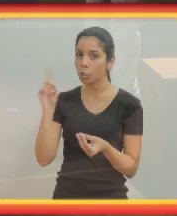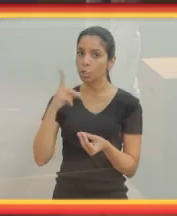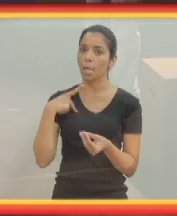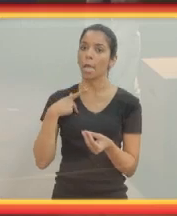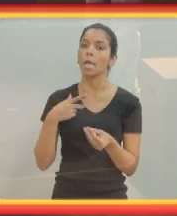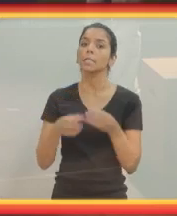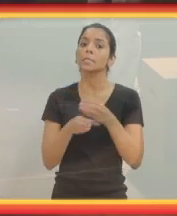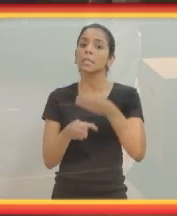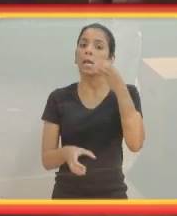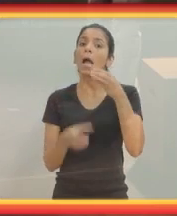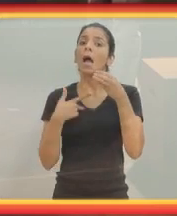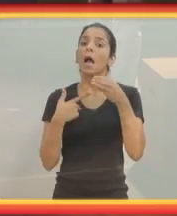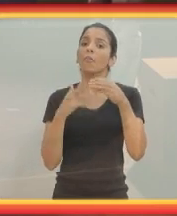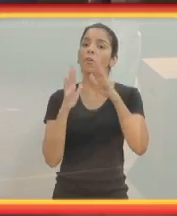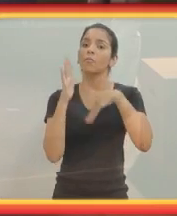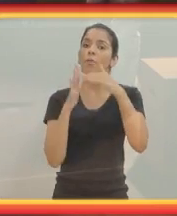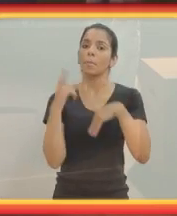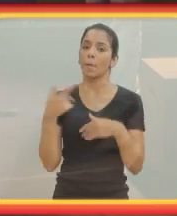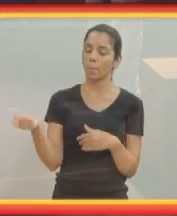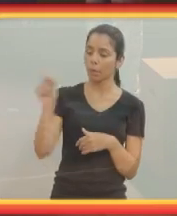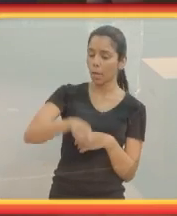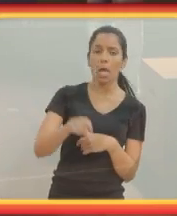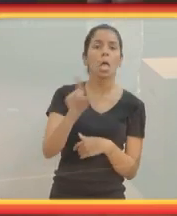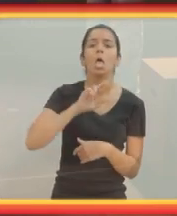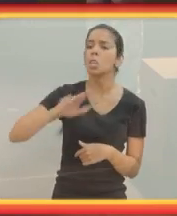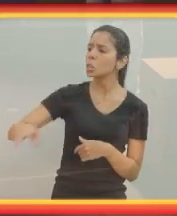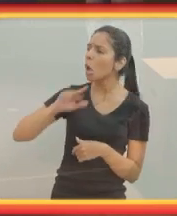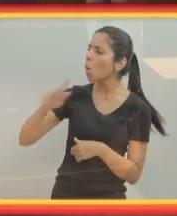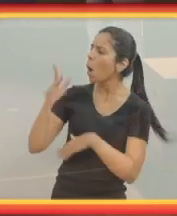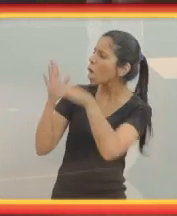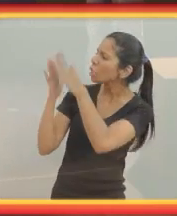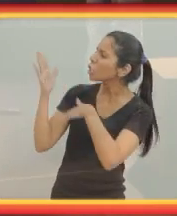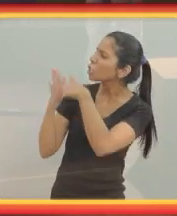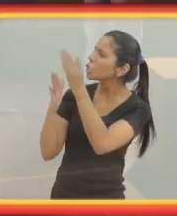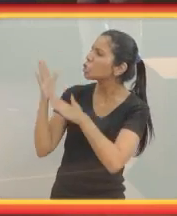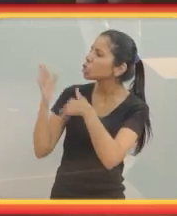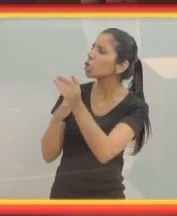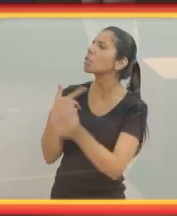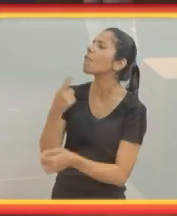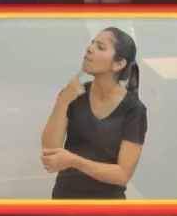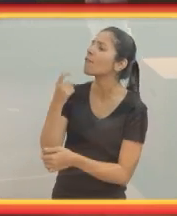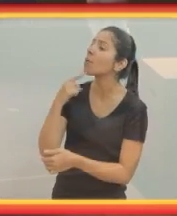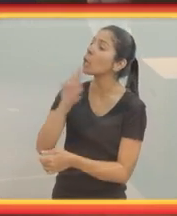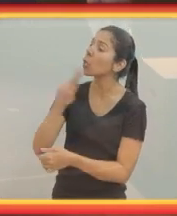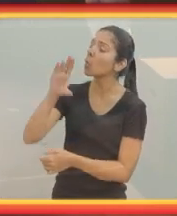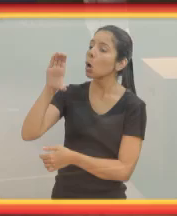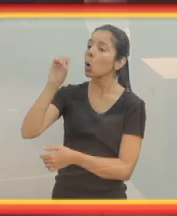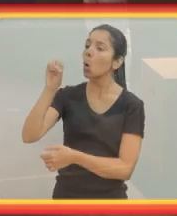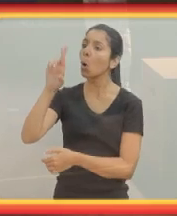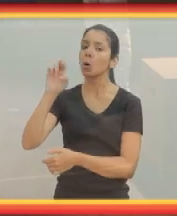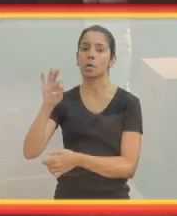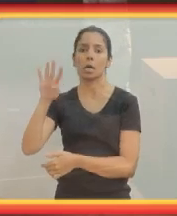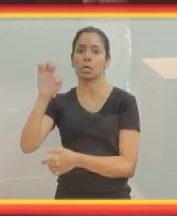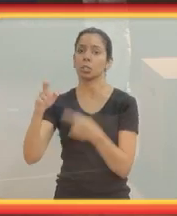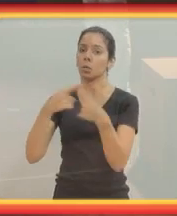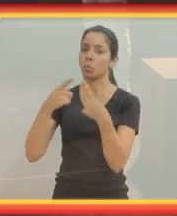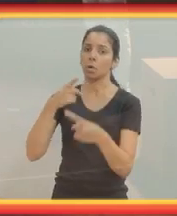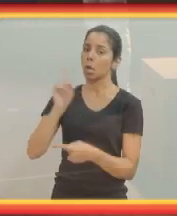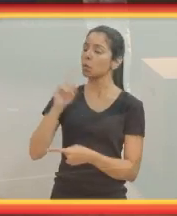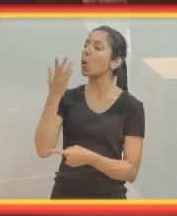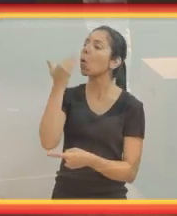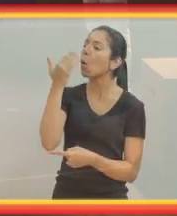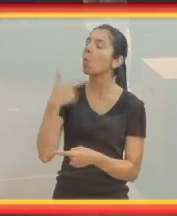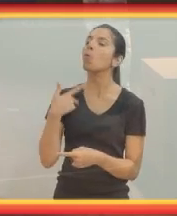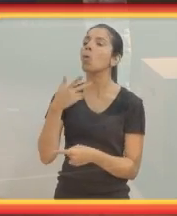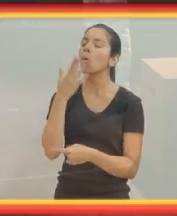sua garrafinha de tinta vermelha pra jogar na comida. Não é tinta vermelha, é corante vermelho, porque eu não